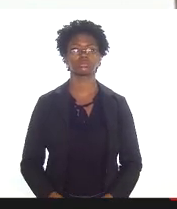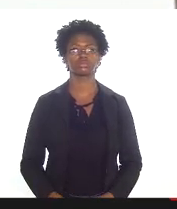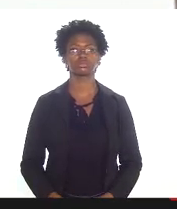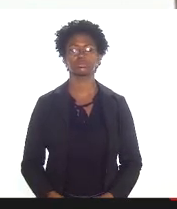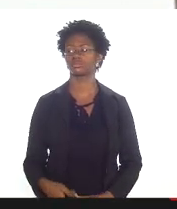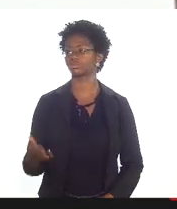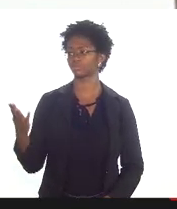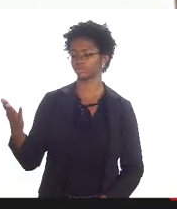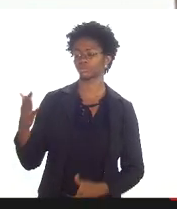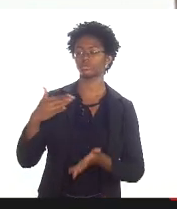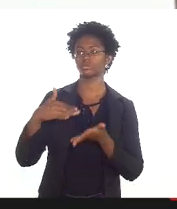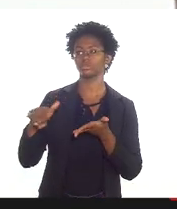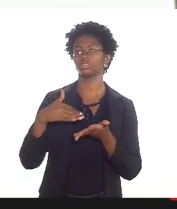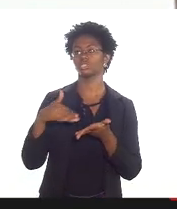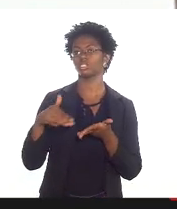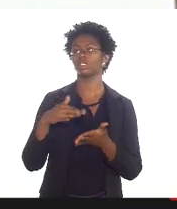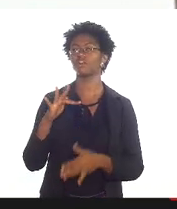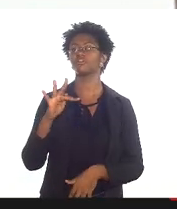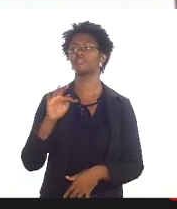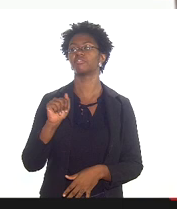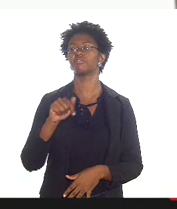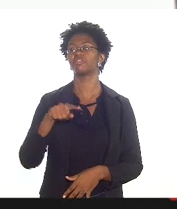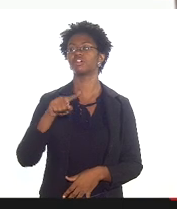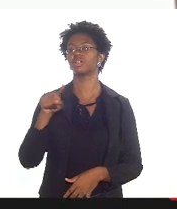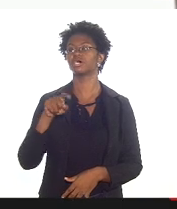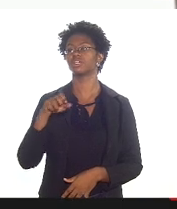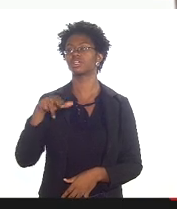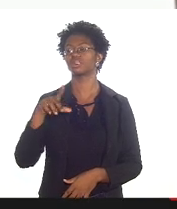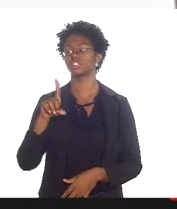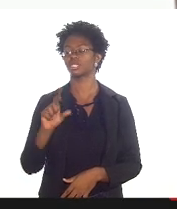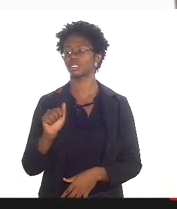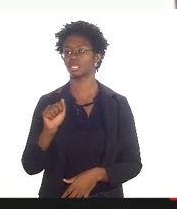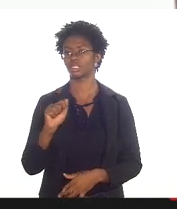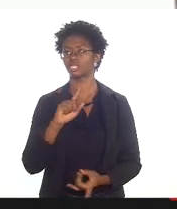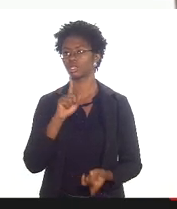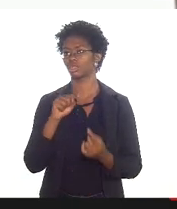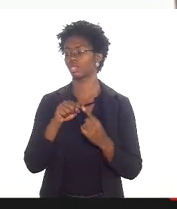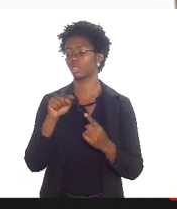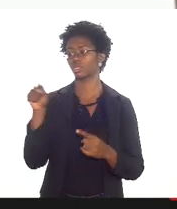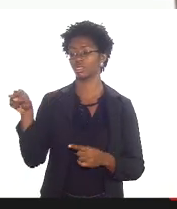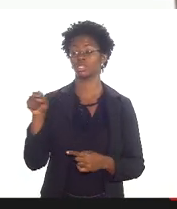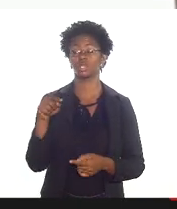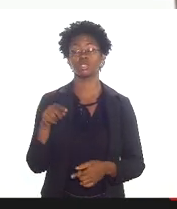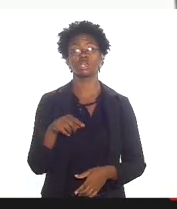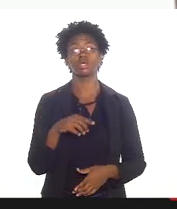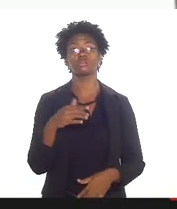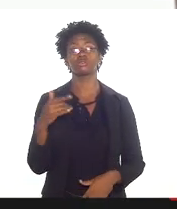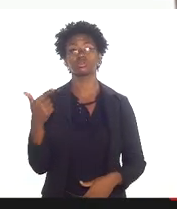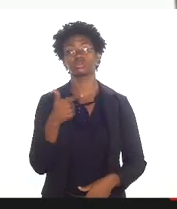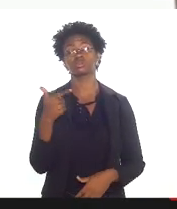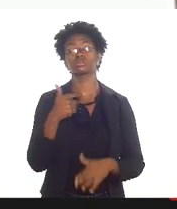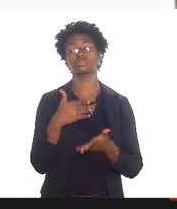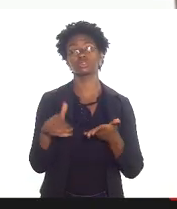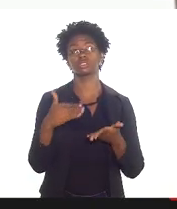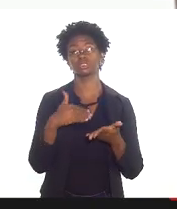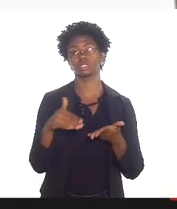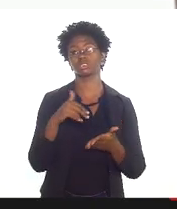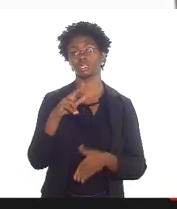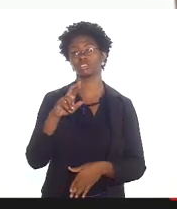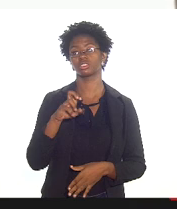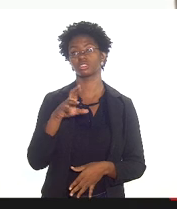da Secretaria de Fazenda, através do seu subsecretário de Receita, doutor Rodrigo